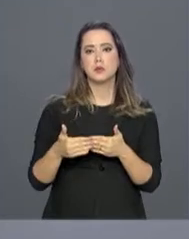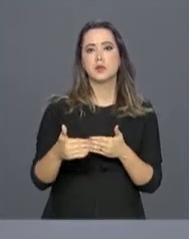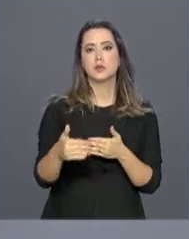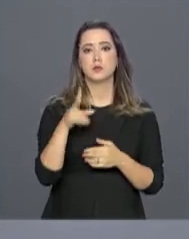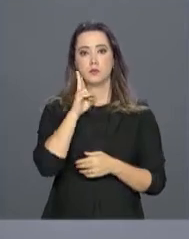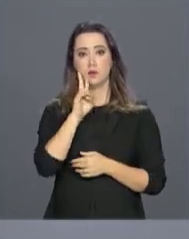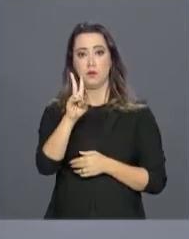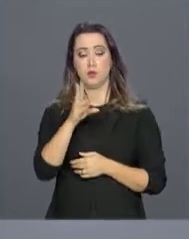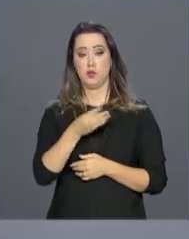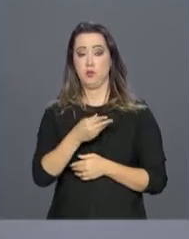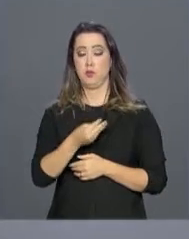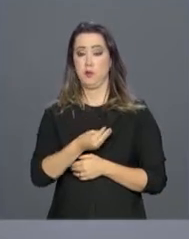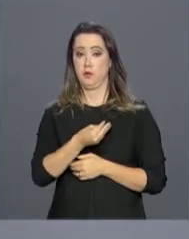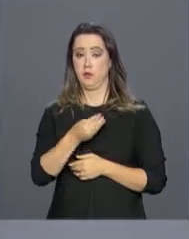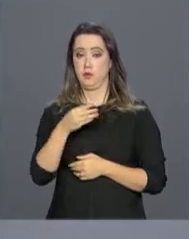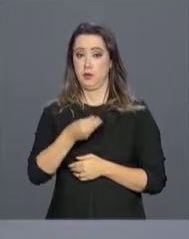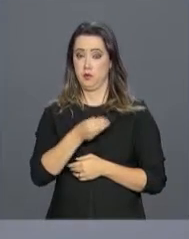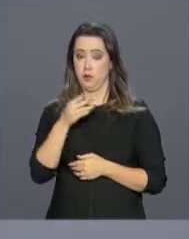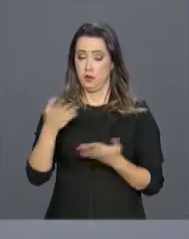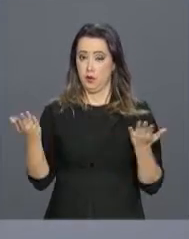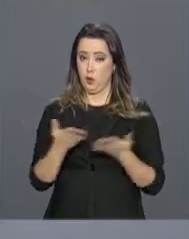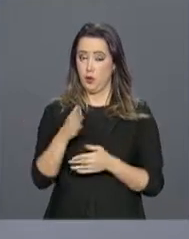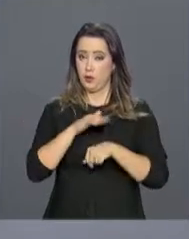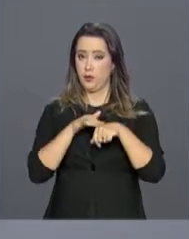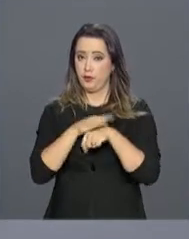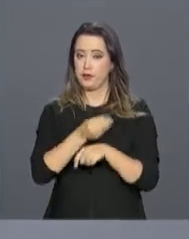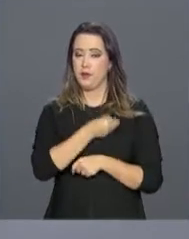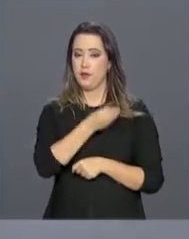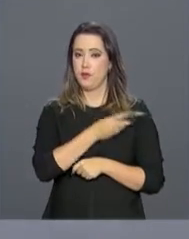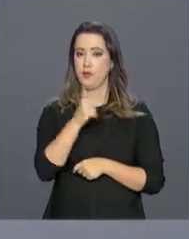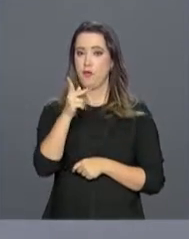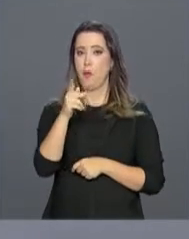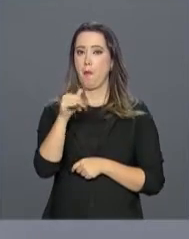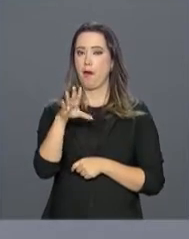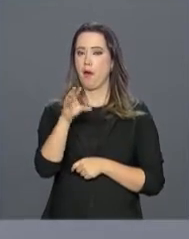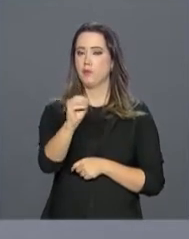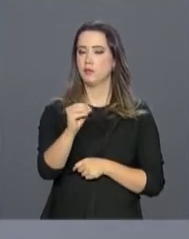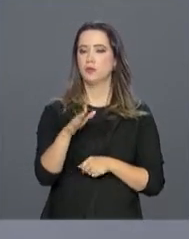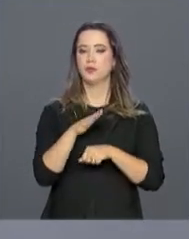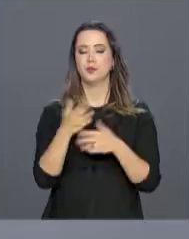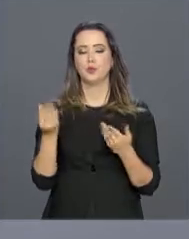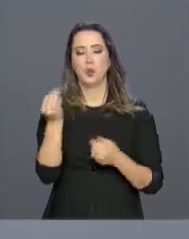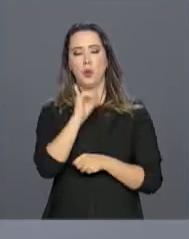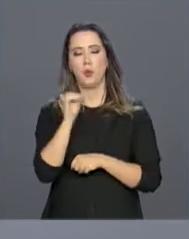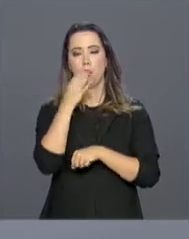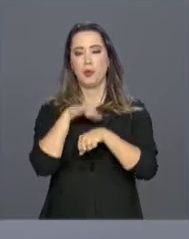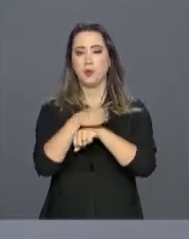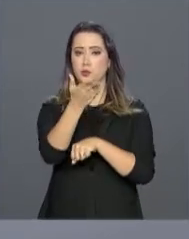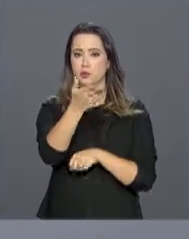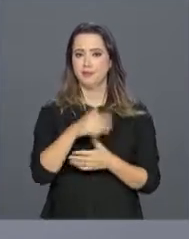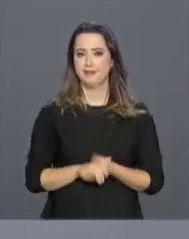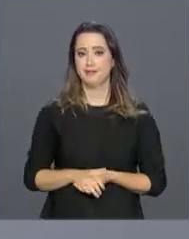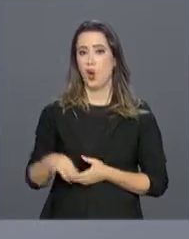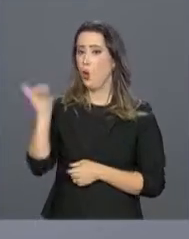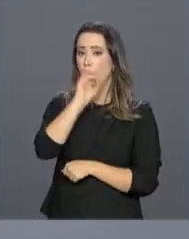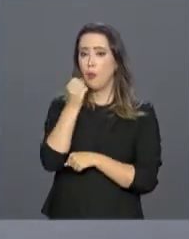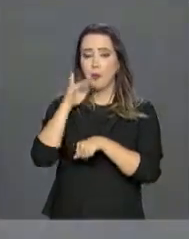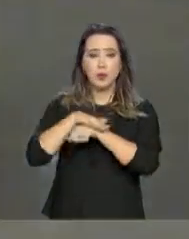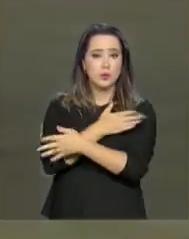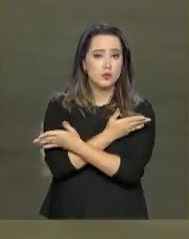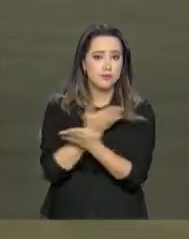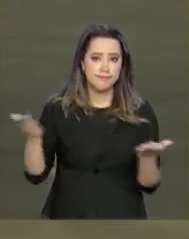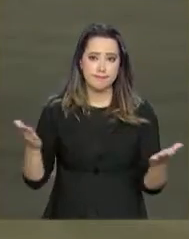foi repórter pablo um dia em que conversa ao vivo agora com a gente o la pablo boa noite pra você garante roberto boa noite a